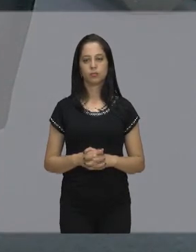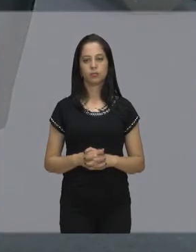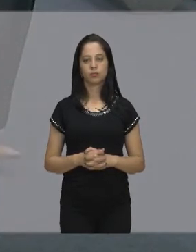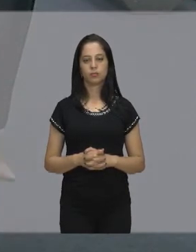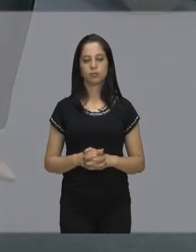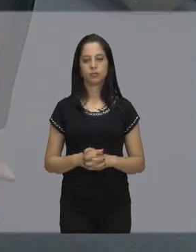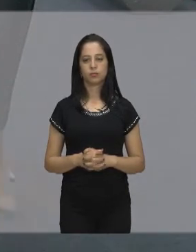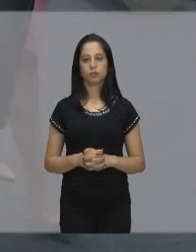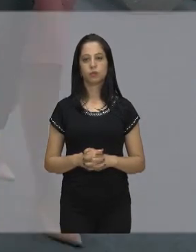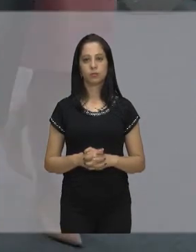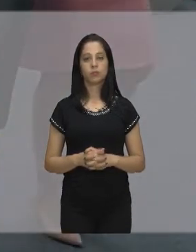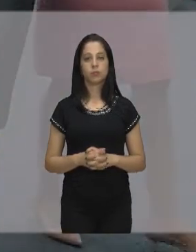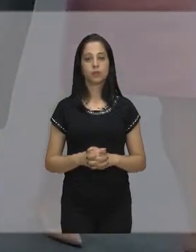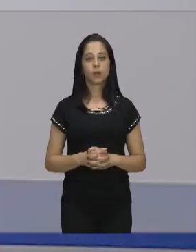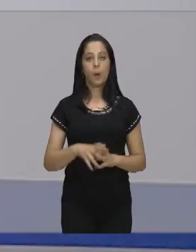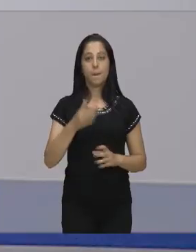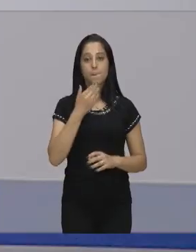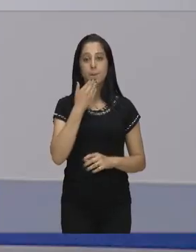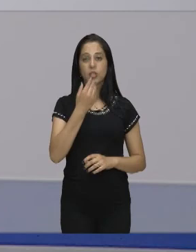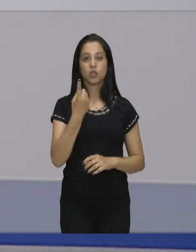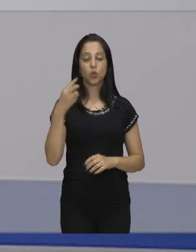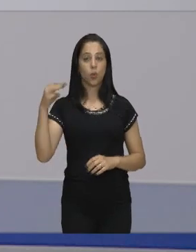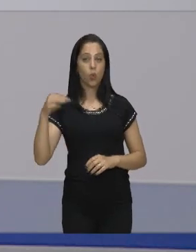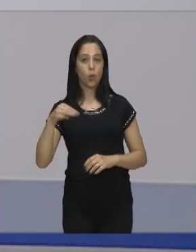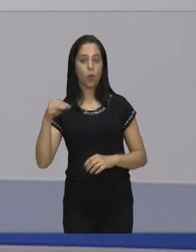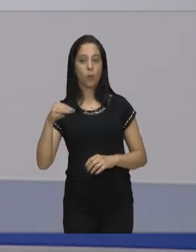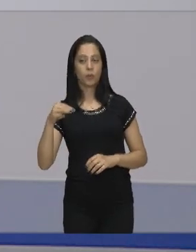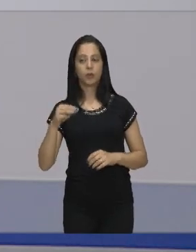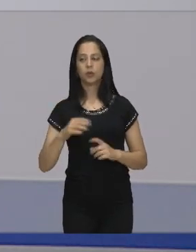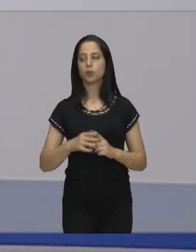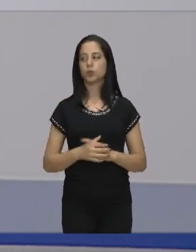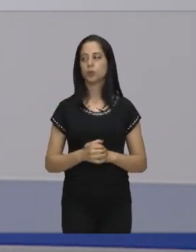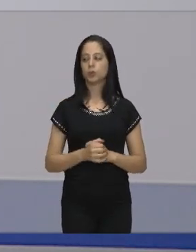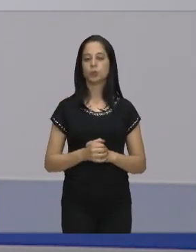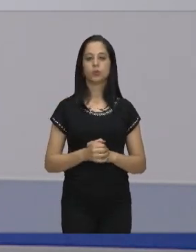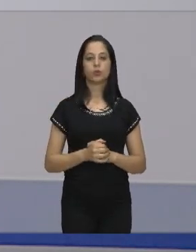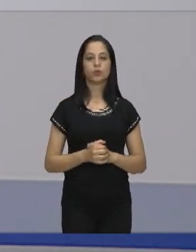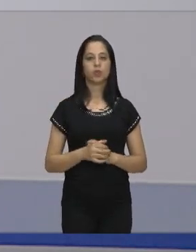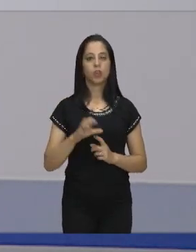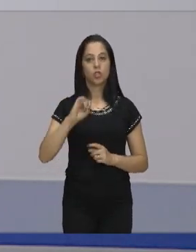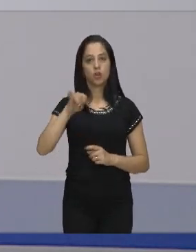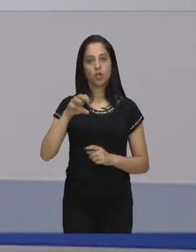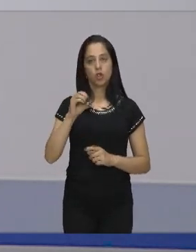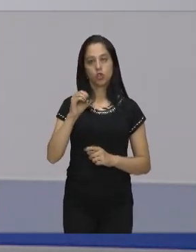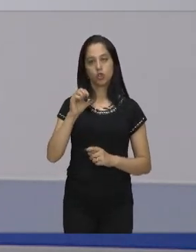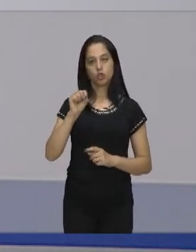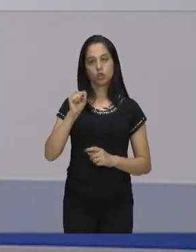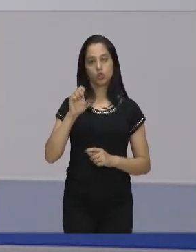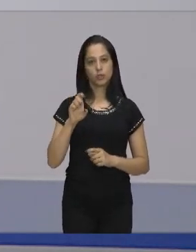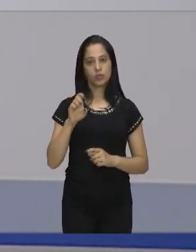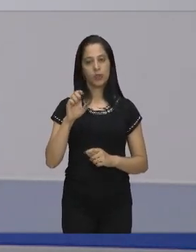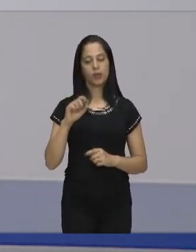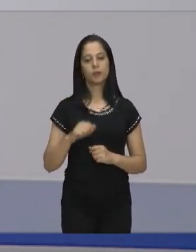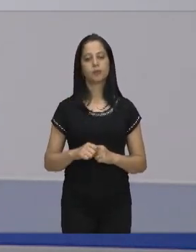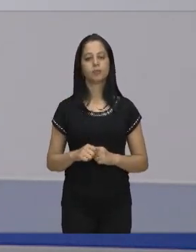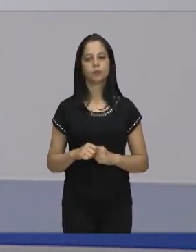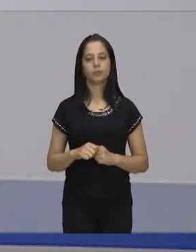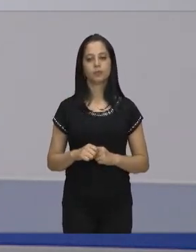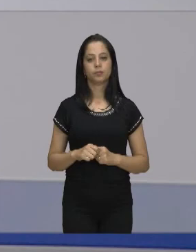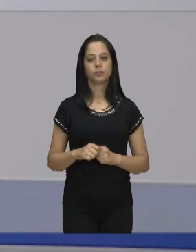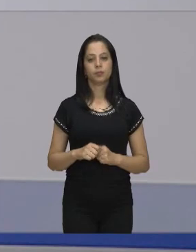Gostaria de deixar registrado pedindo um minuto de silêncio pelo passamento do senhor José Ribeiro Diniz